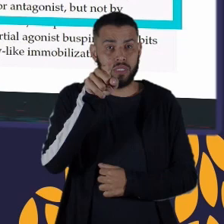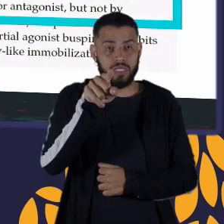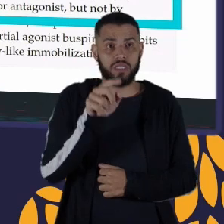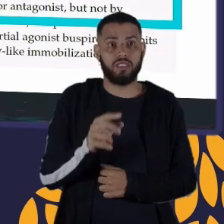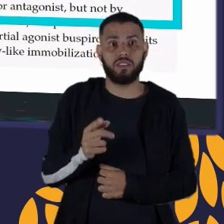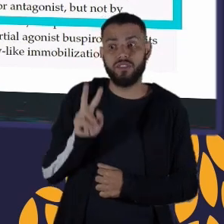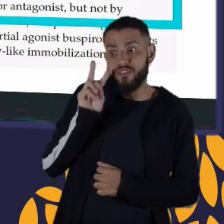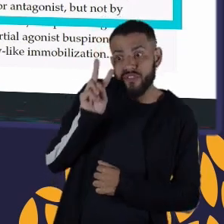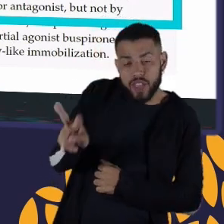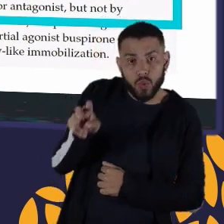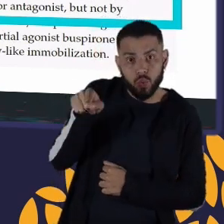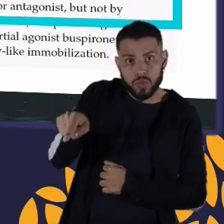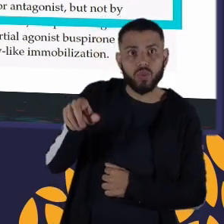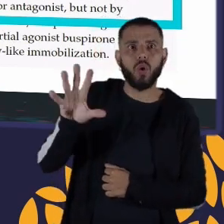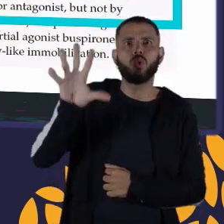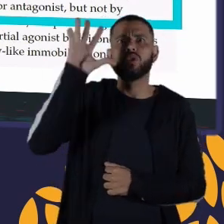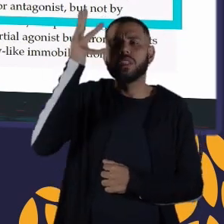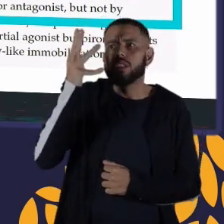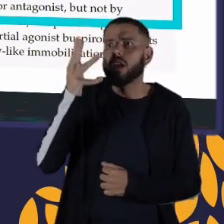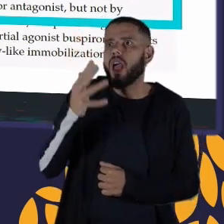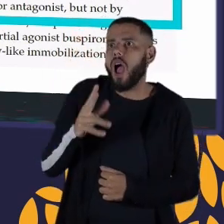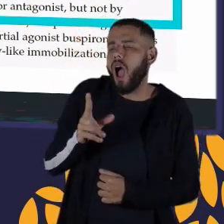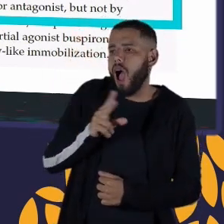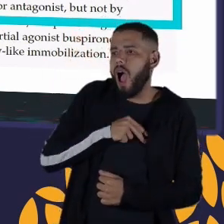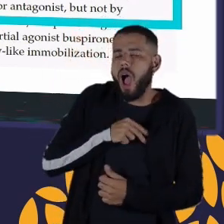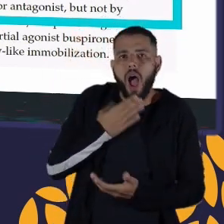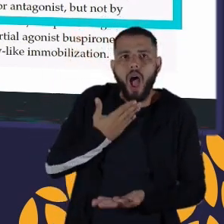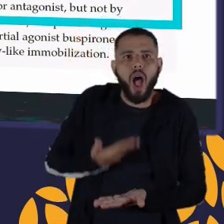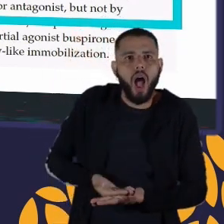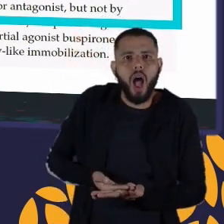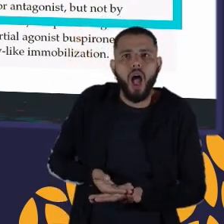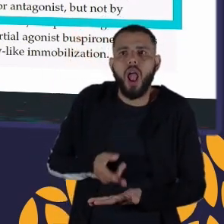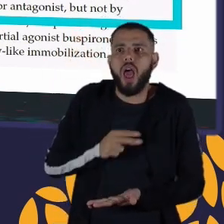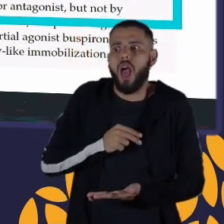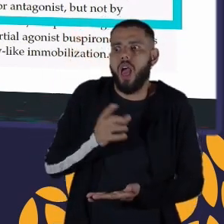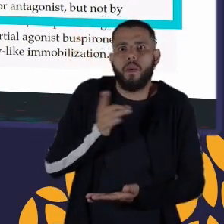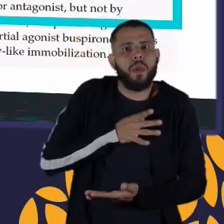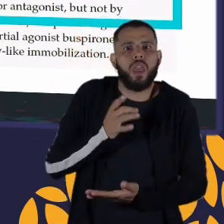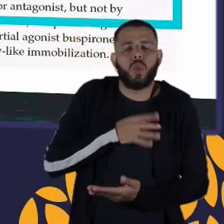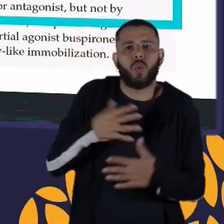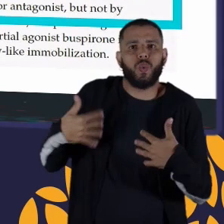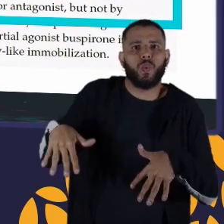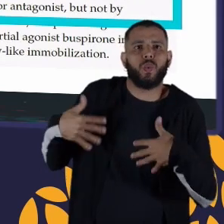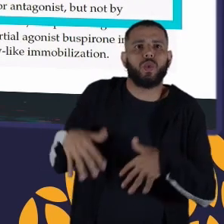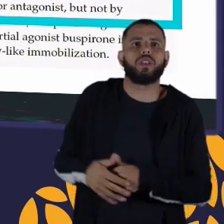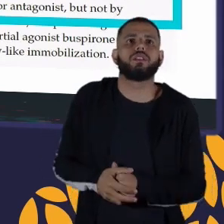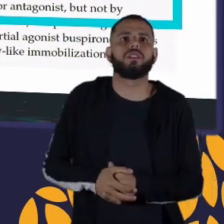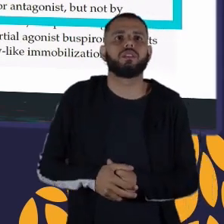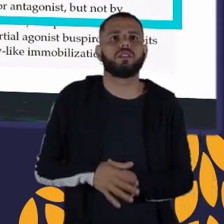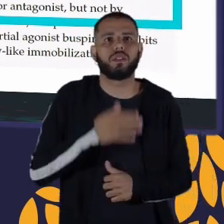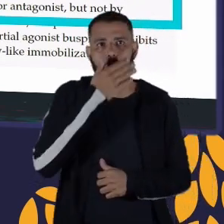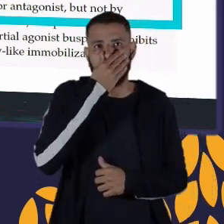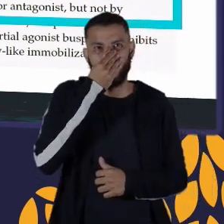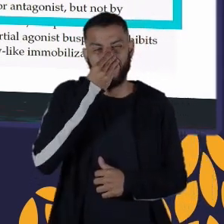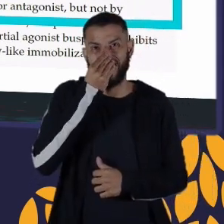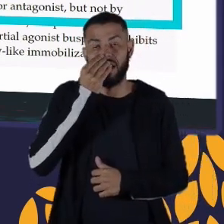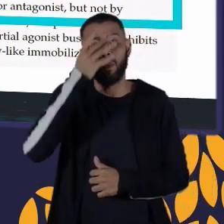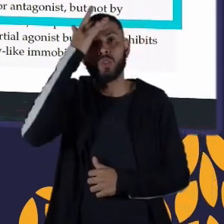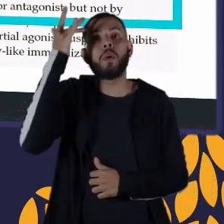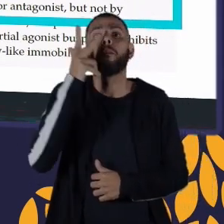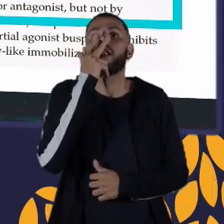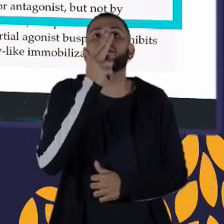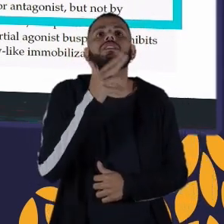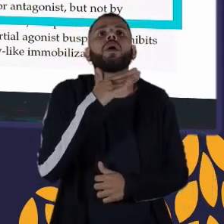você fica horrorizado, morre de medo. O paciente está morto em vida. É